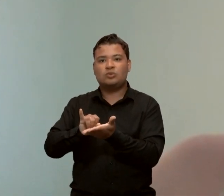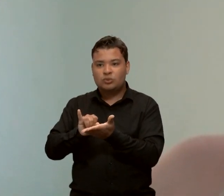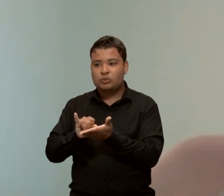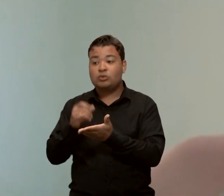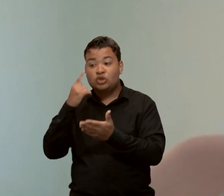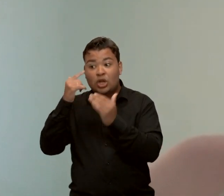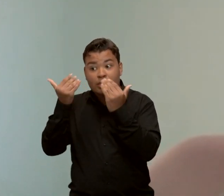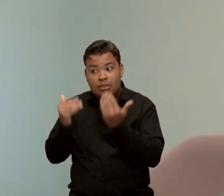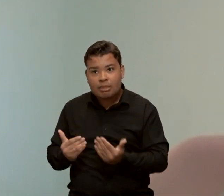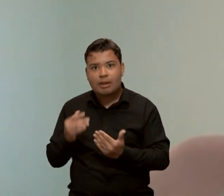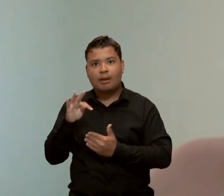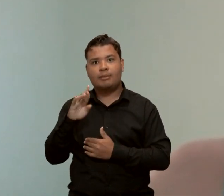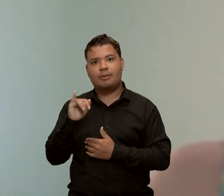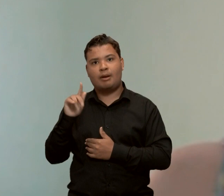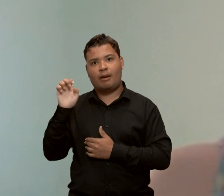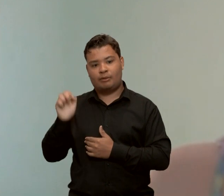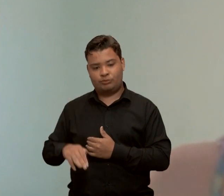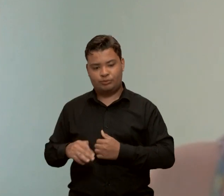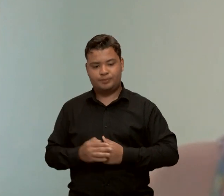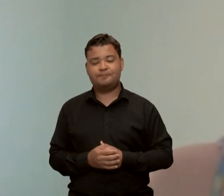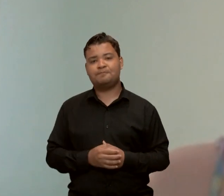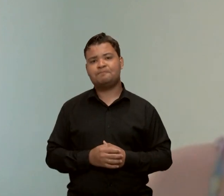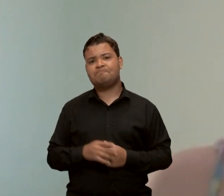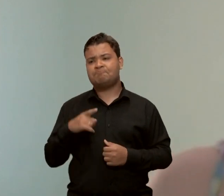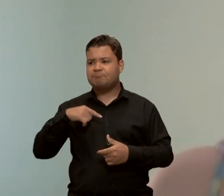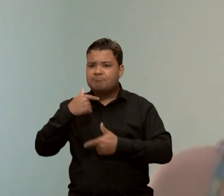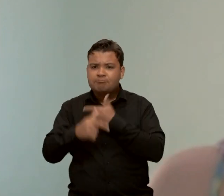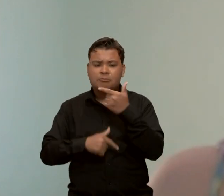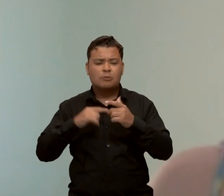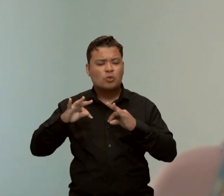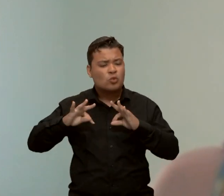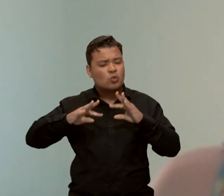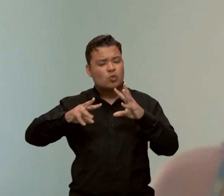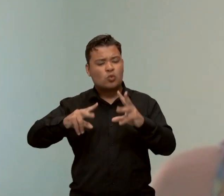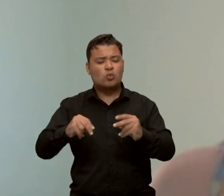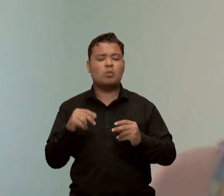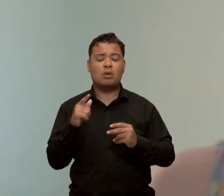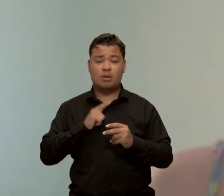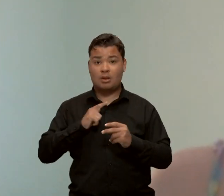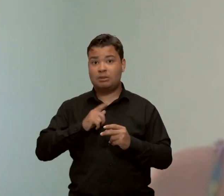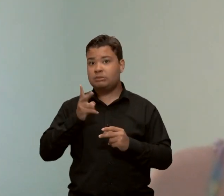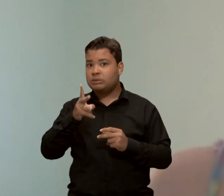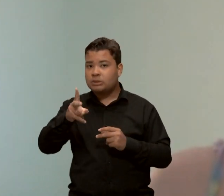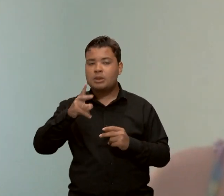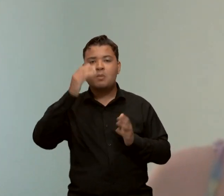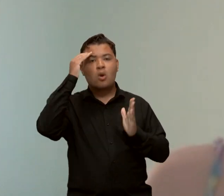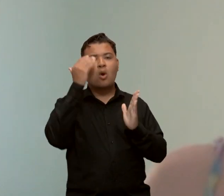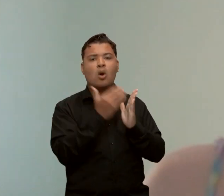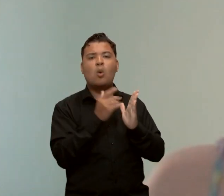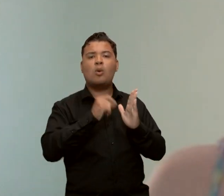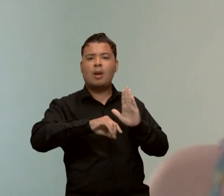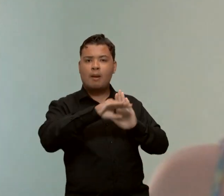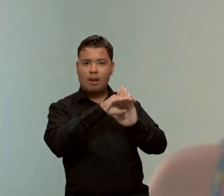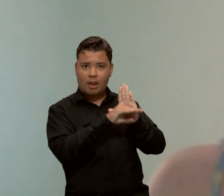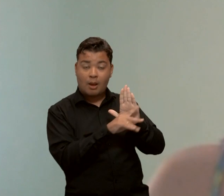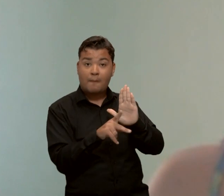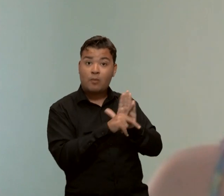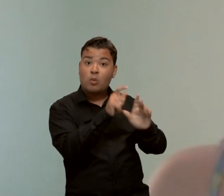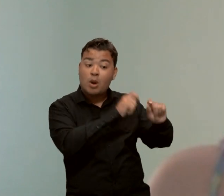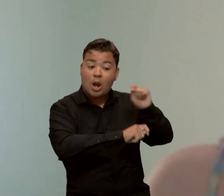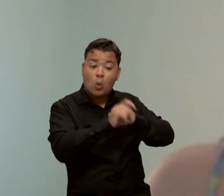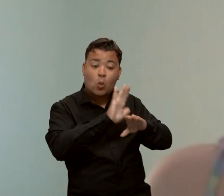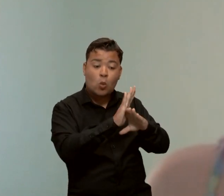E tudo baseado a partir dos princípios da economia solidária. Então, baseado